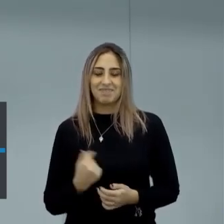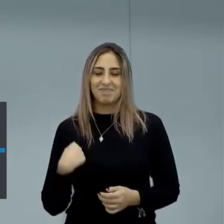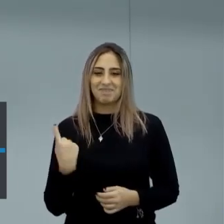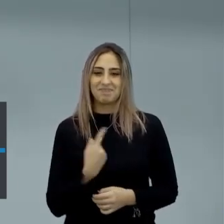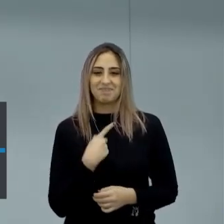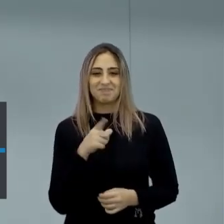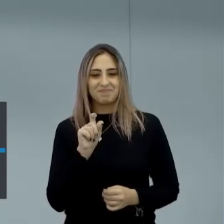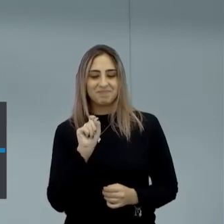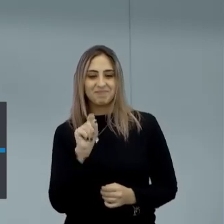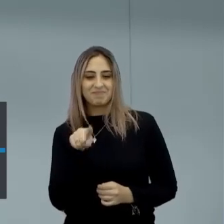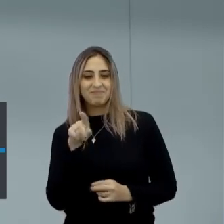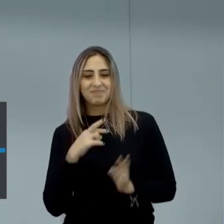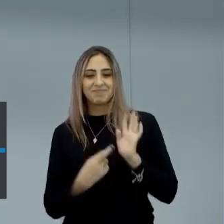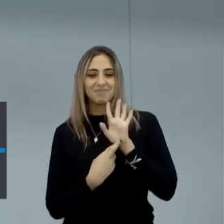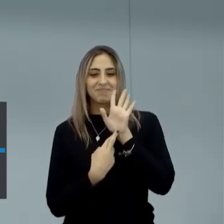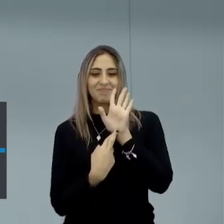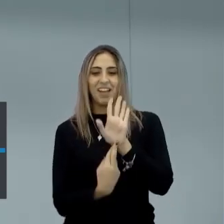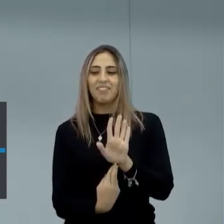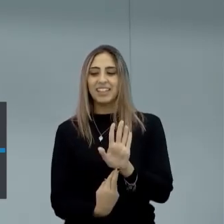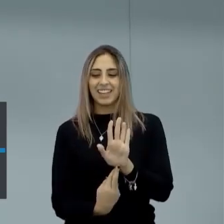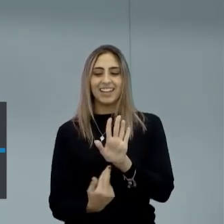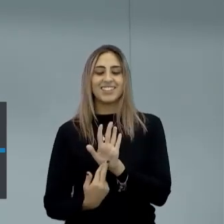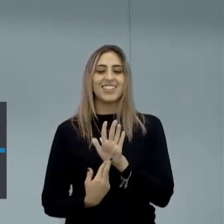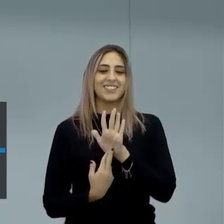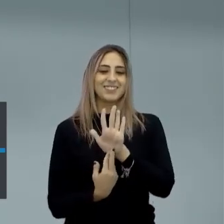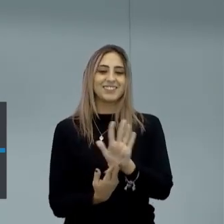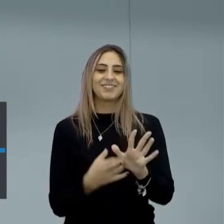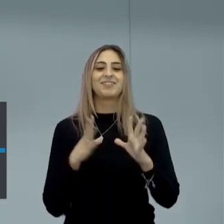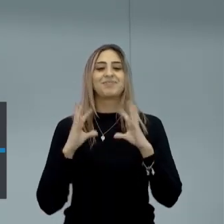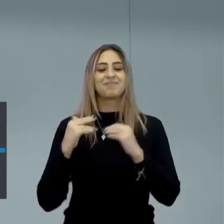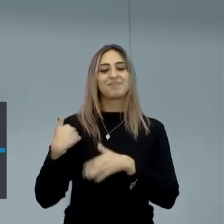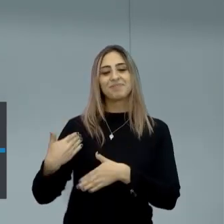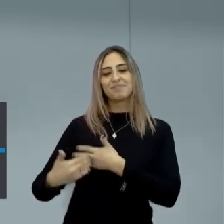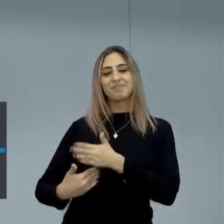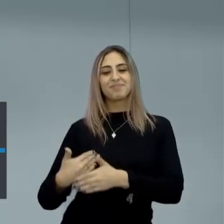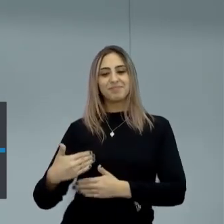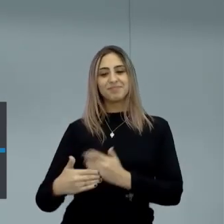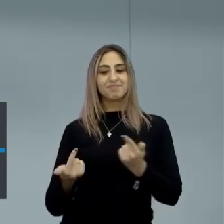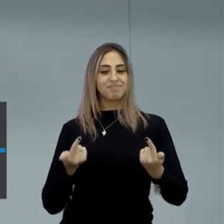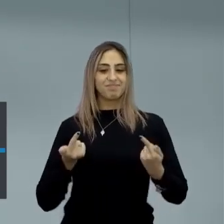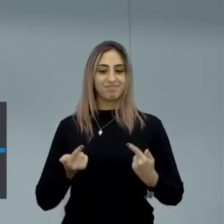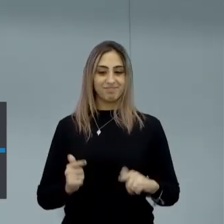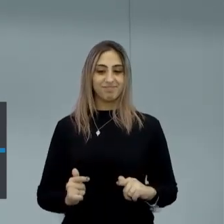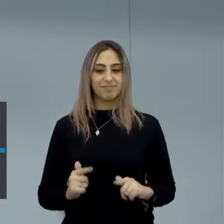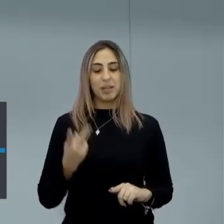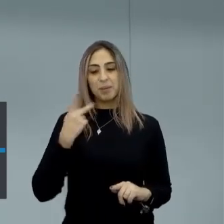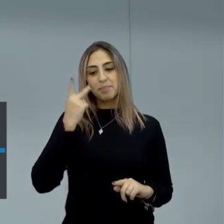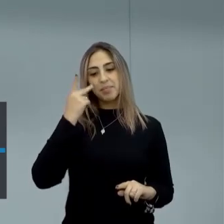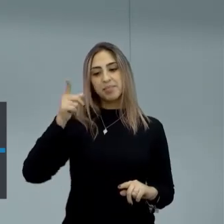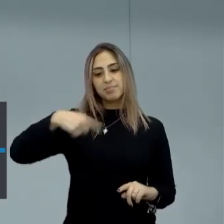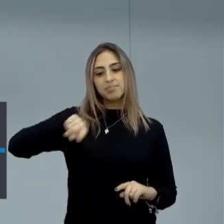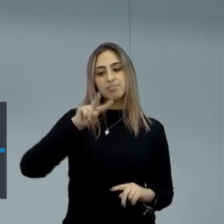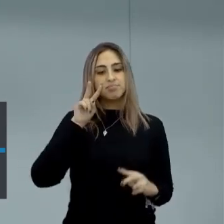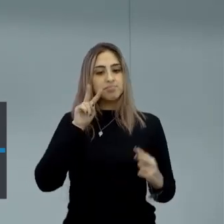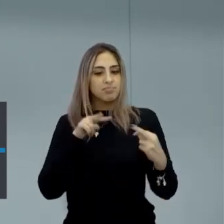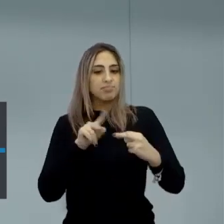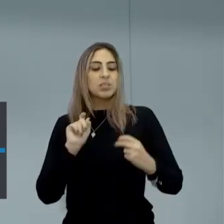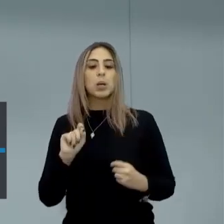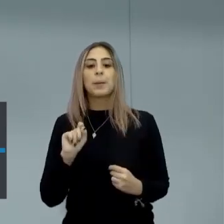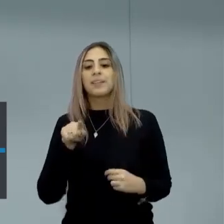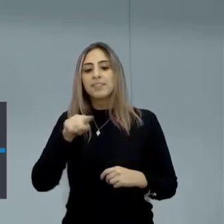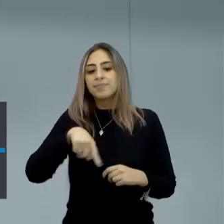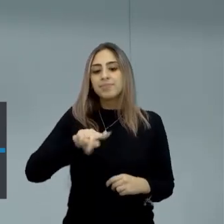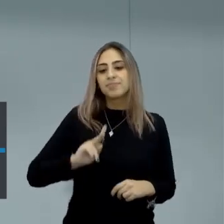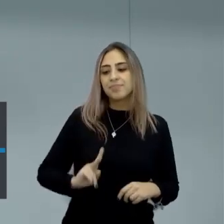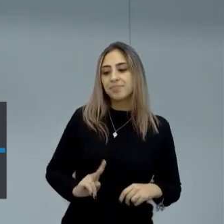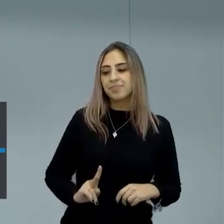Então, o que vocês estavam representando apenas, agora vocês já vão produzir novamente. Então, vocês verifiquem que vocês estão